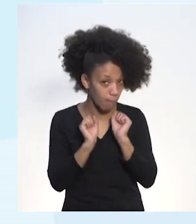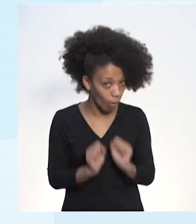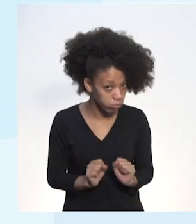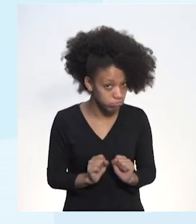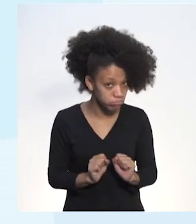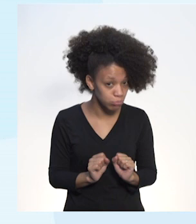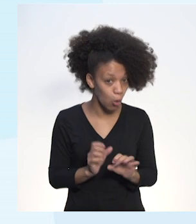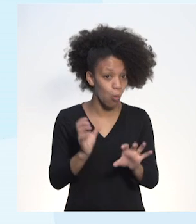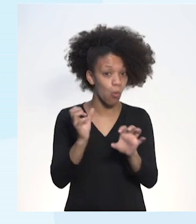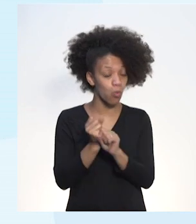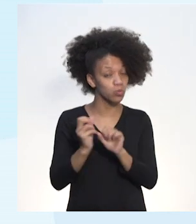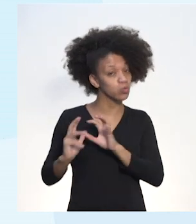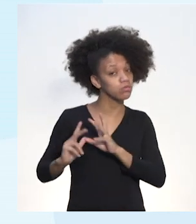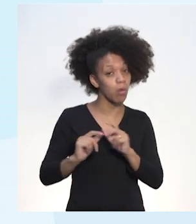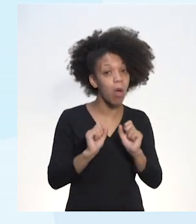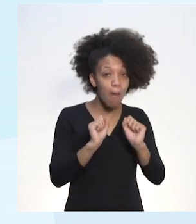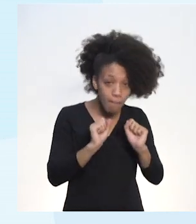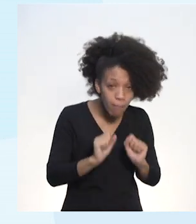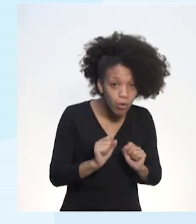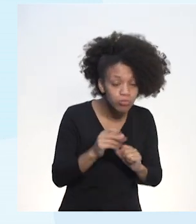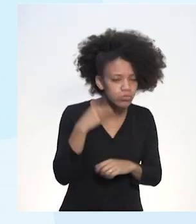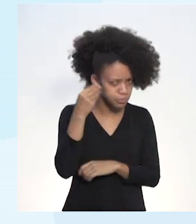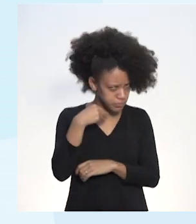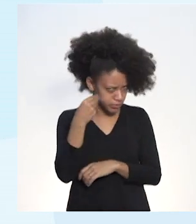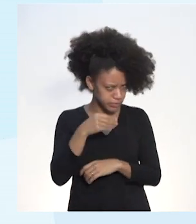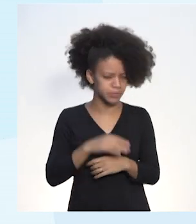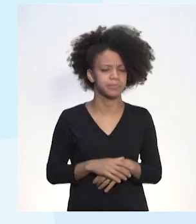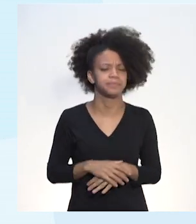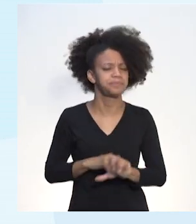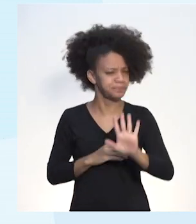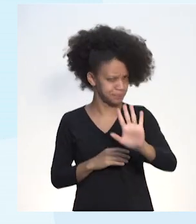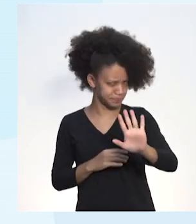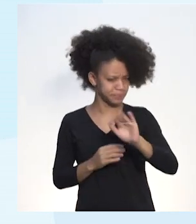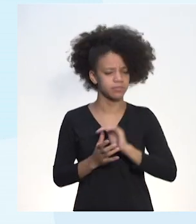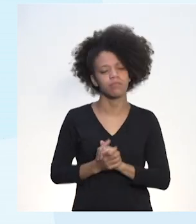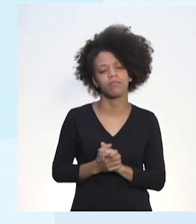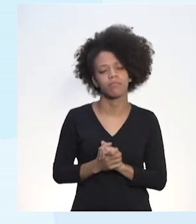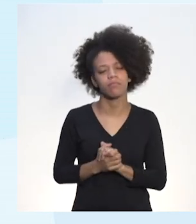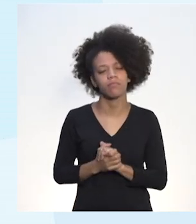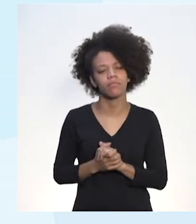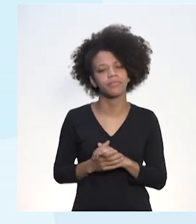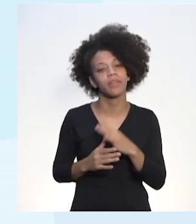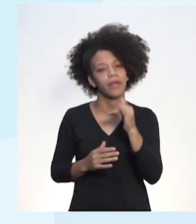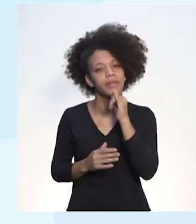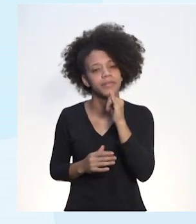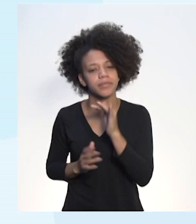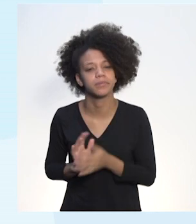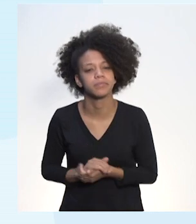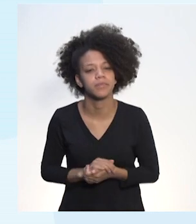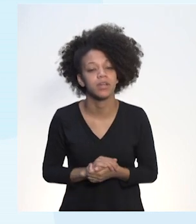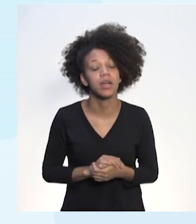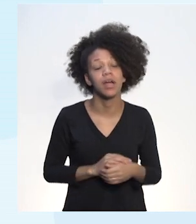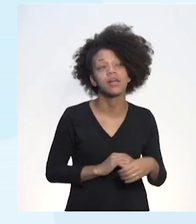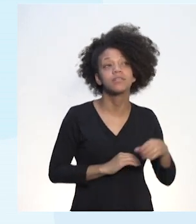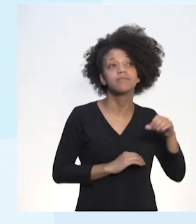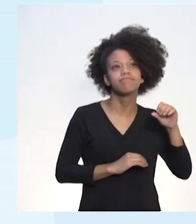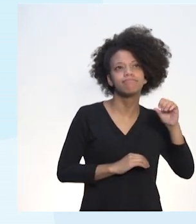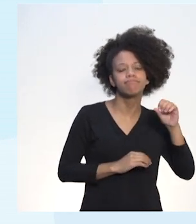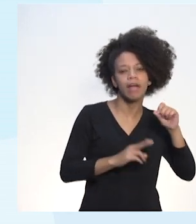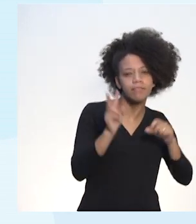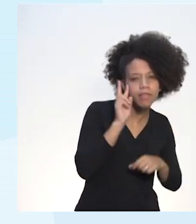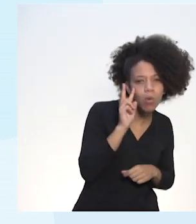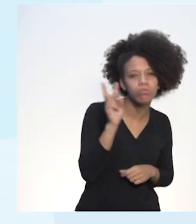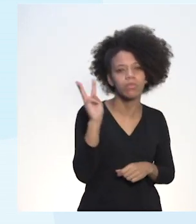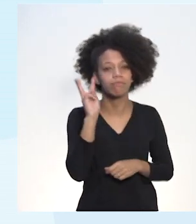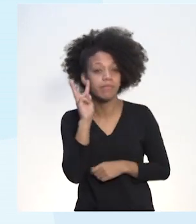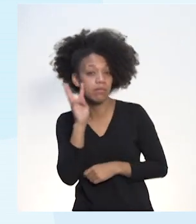No total que eu posso ter ali no meu experimento. Então, eu posso pegar a segunda-feira, a